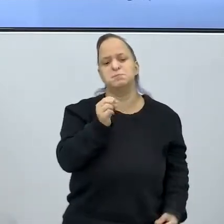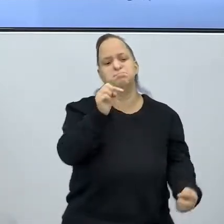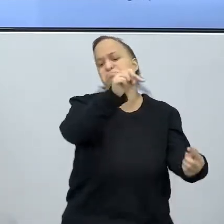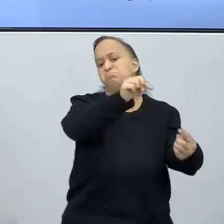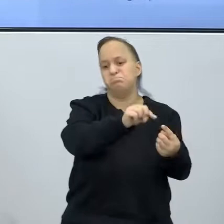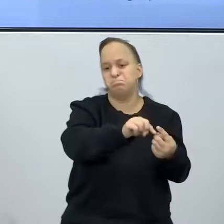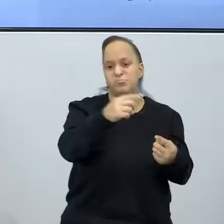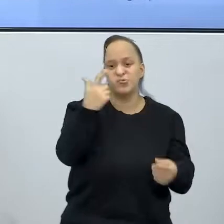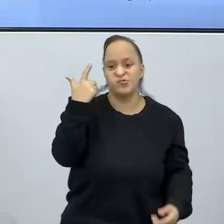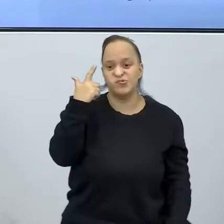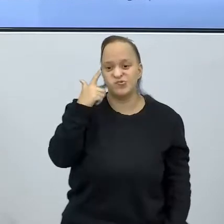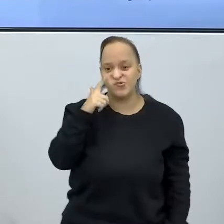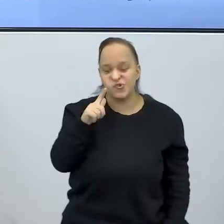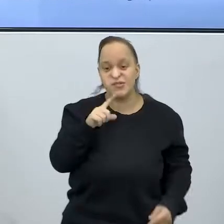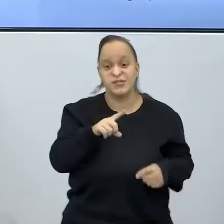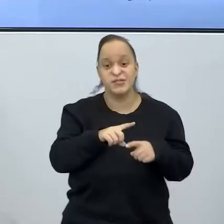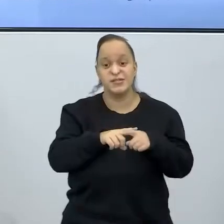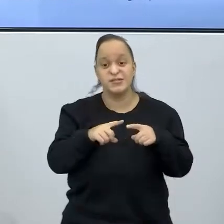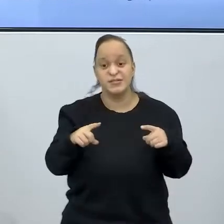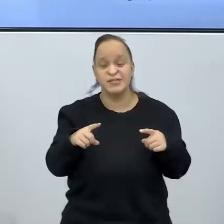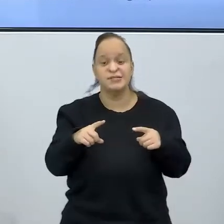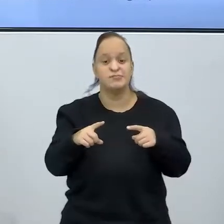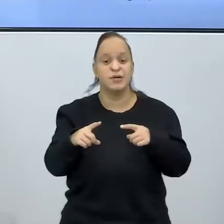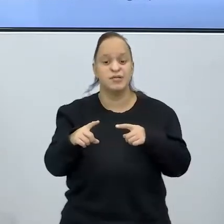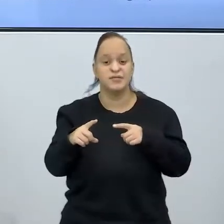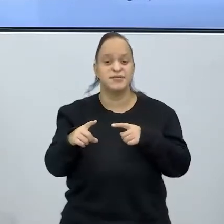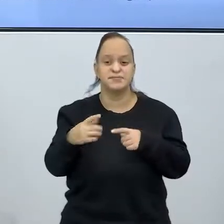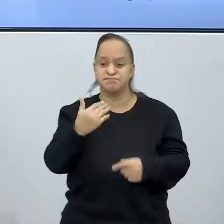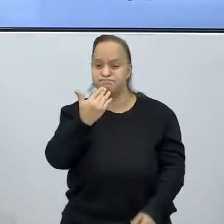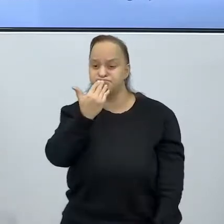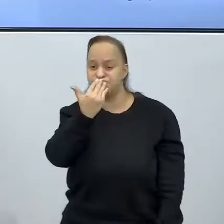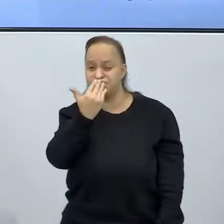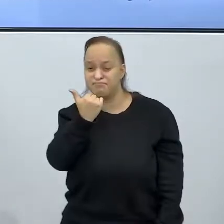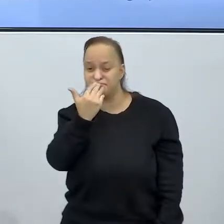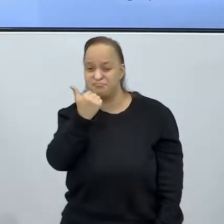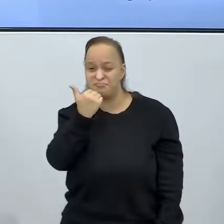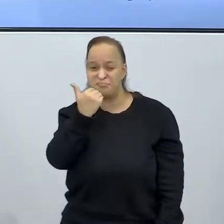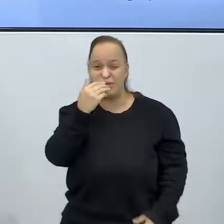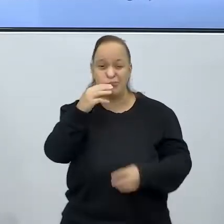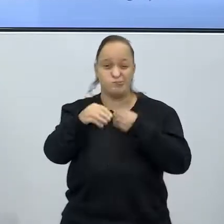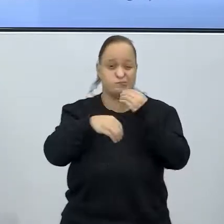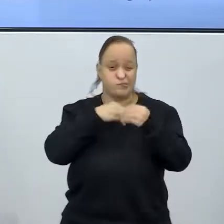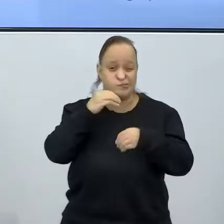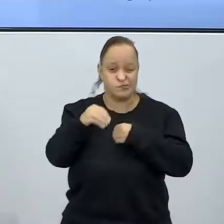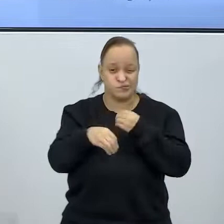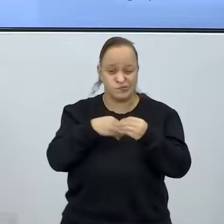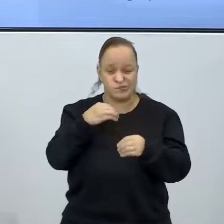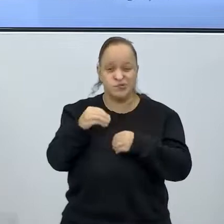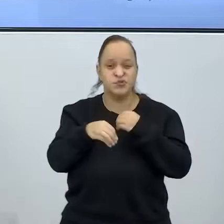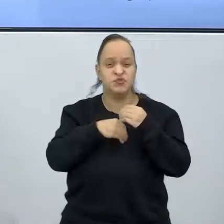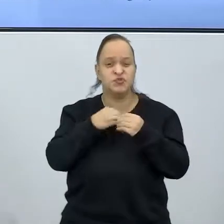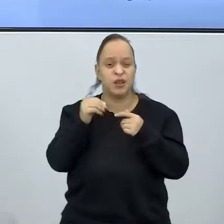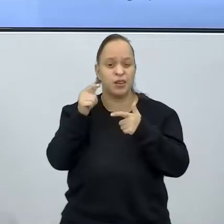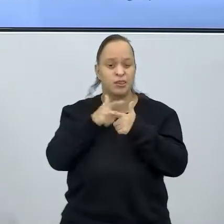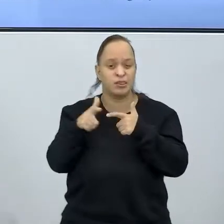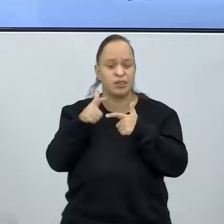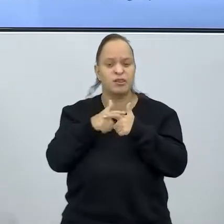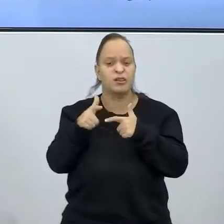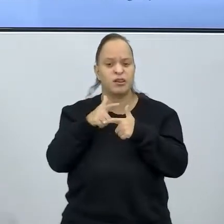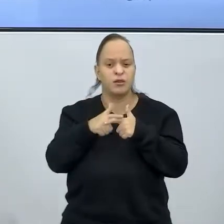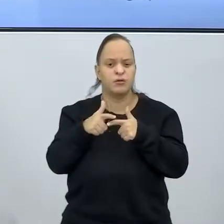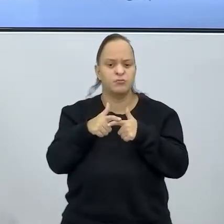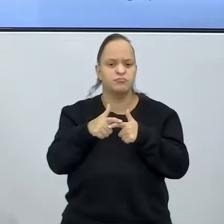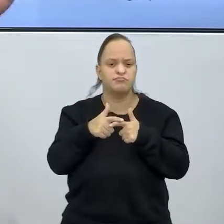gente fala de transtornos e distúrbios relacionados à alimentação, que eu fiz um recorte aqui, eu não trouxe todos, tá? Mas eu fiz um recorte de